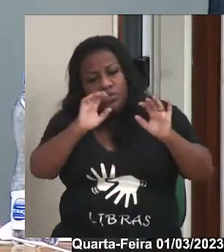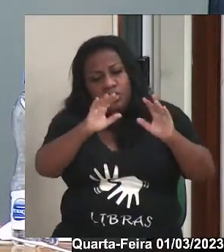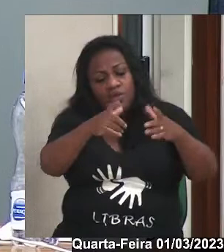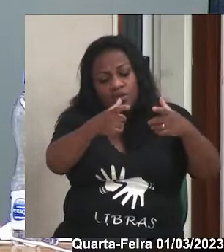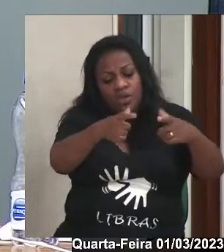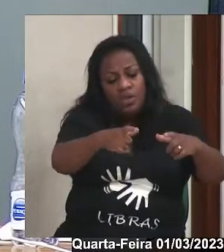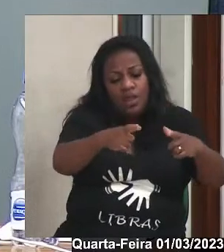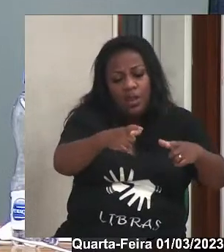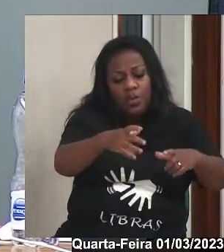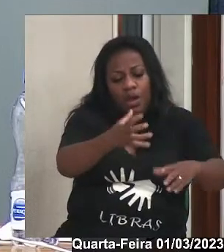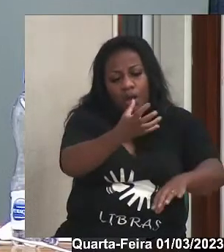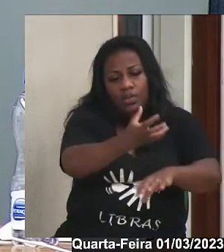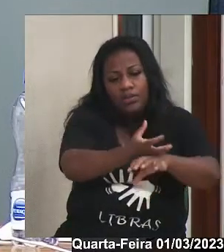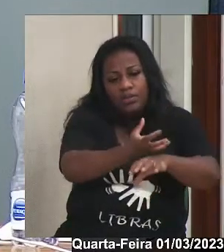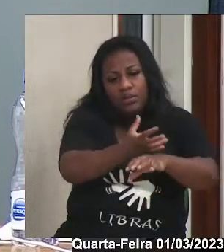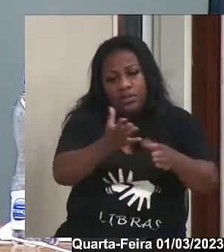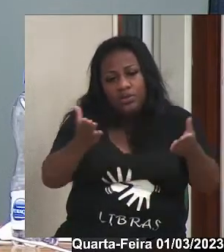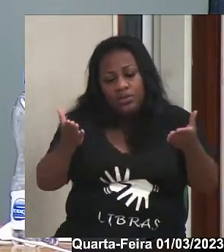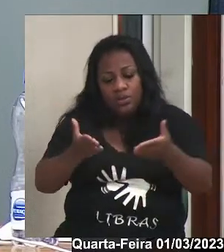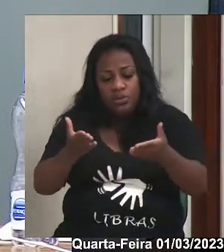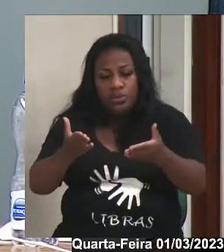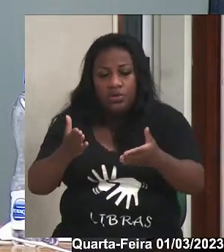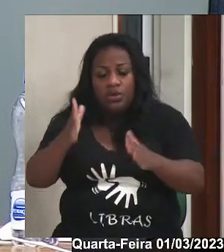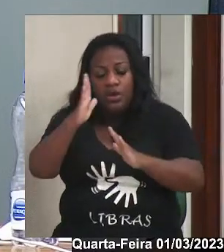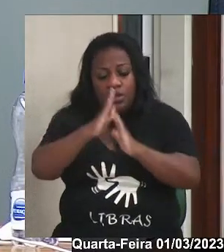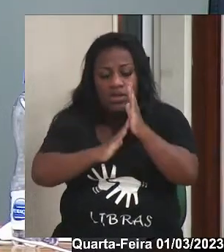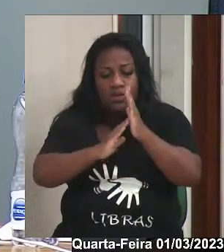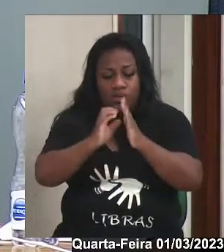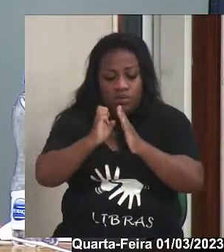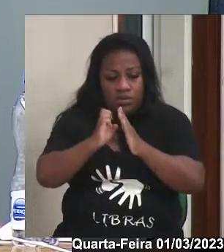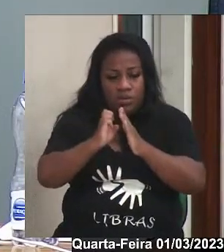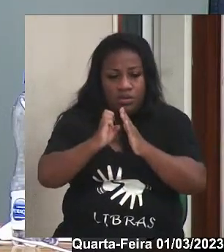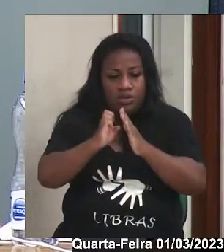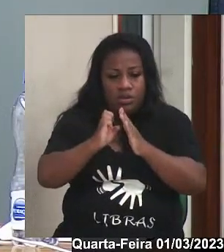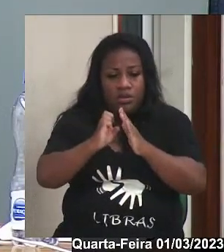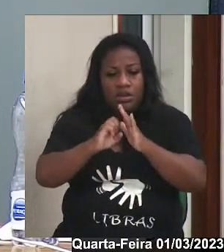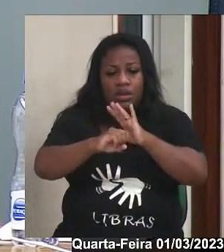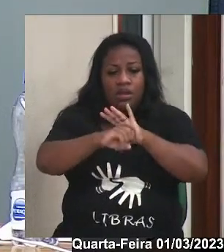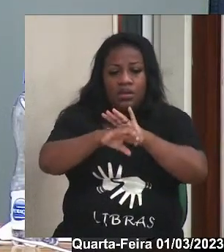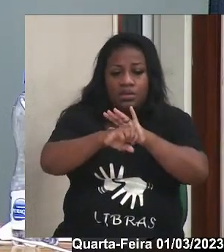abandono escolar das nossas crianças no município escolar de Embu das Artes.